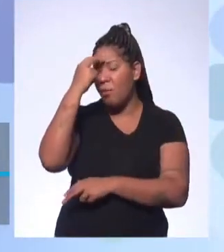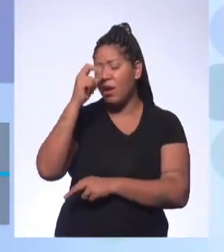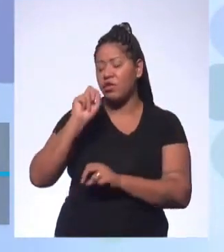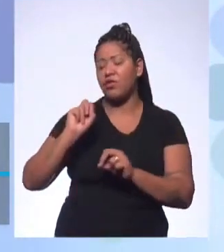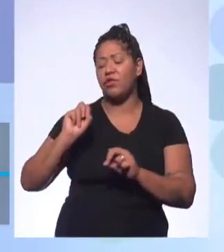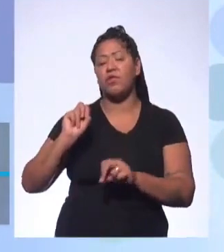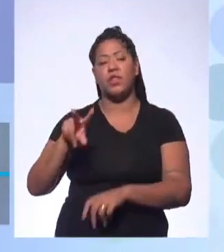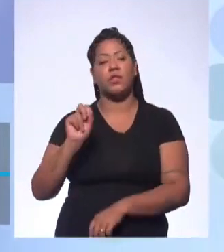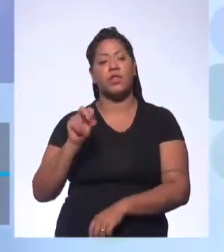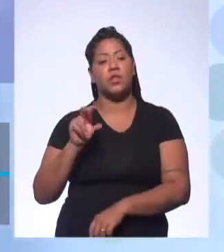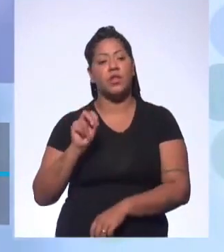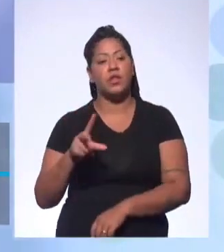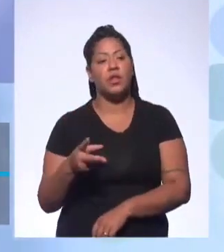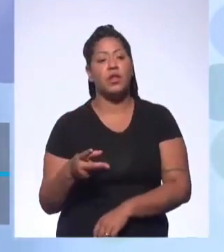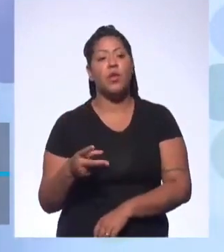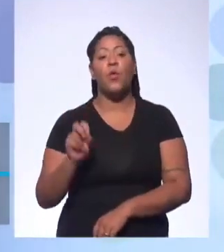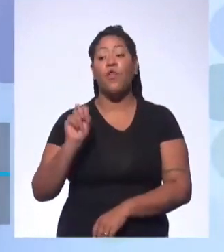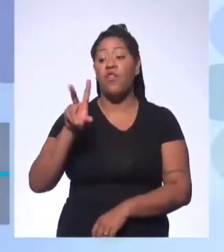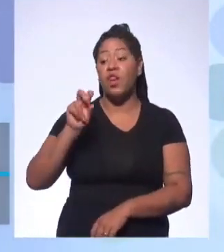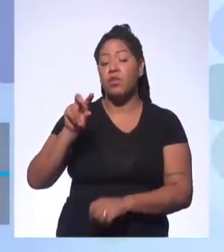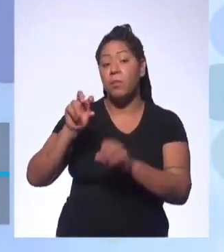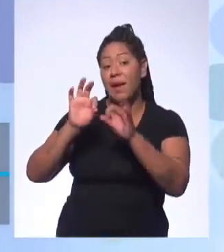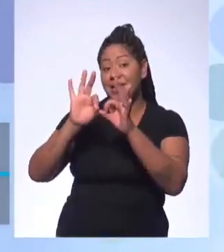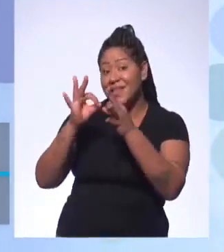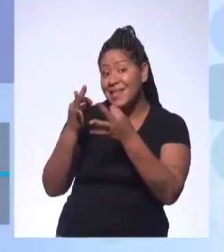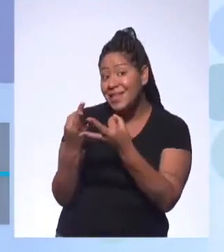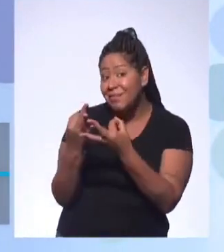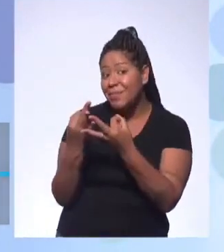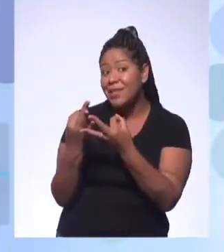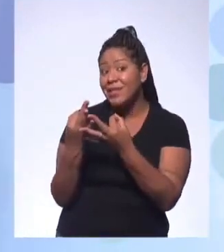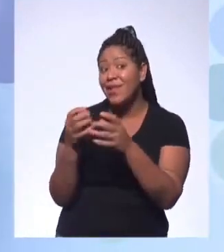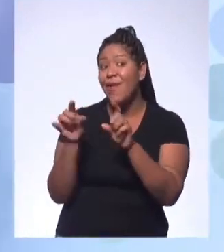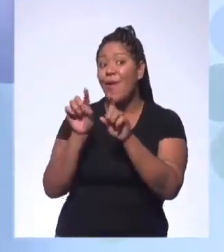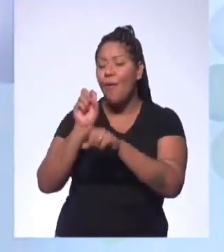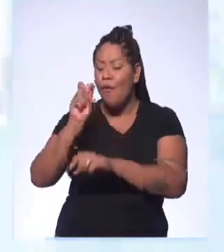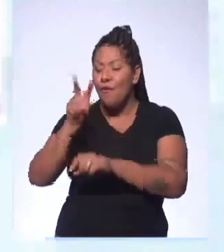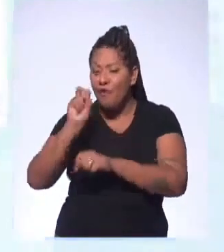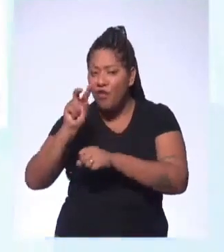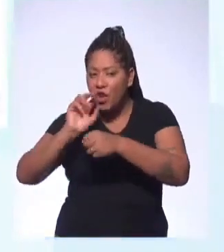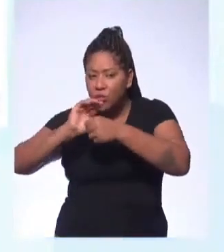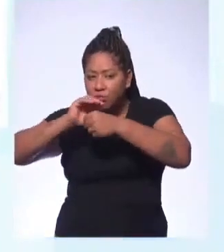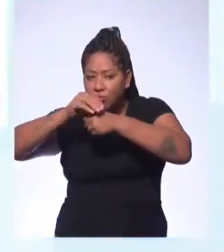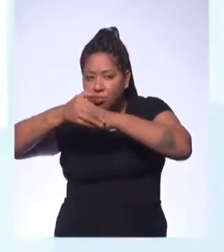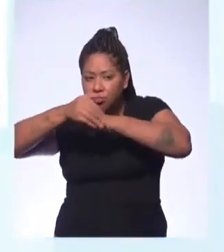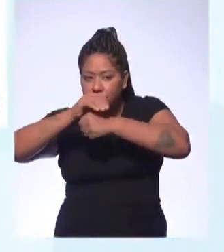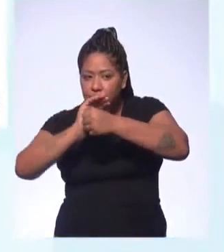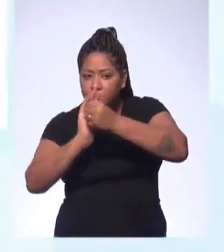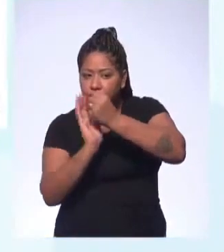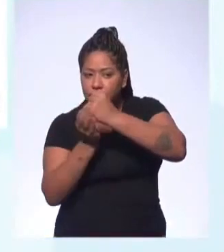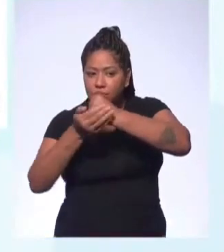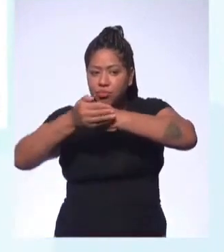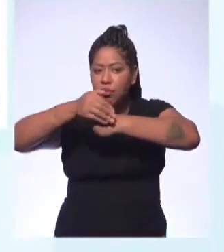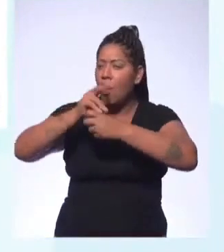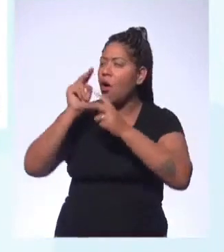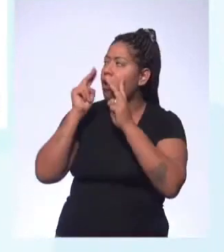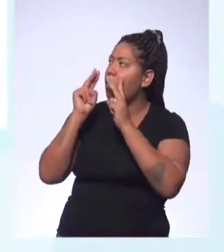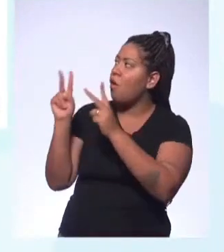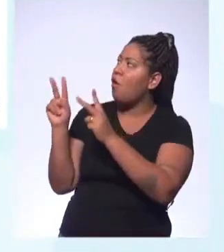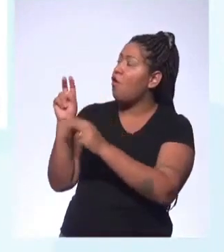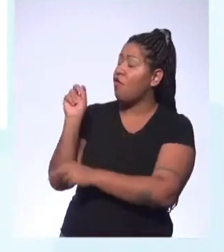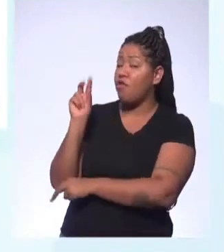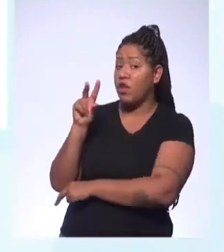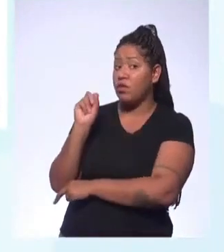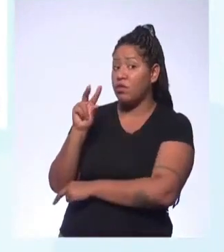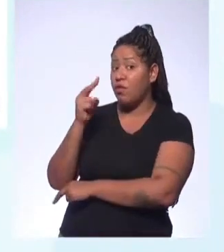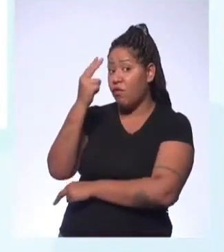aí o vírusinho mais simples, a gente pode ter o vírus envelopado, não envelopado, tá bom? E aí, o que vai